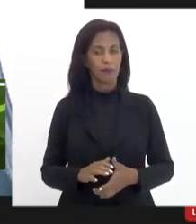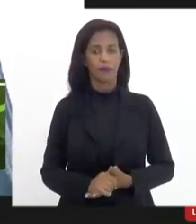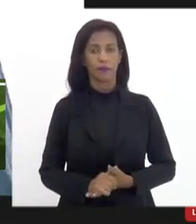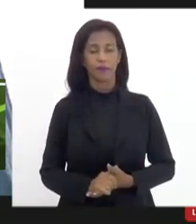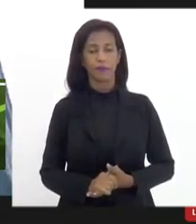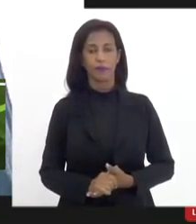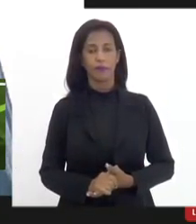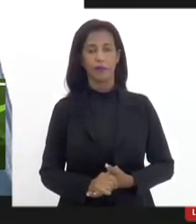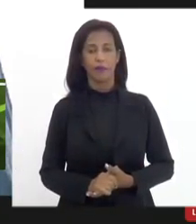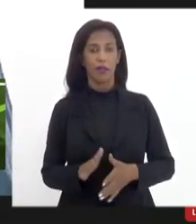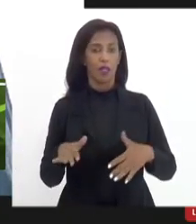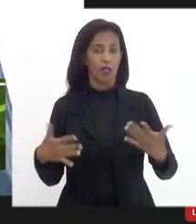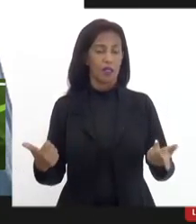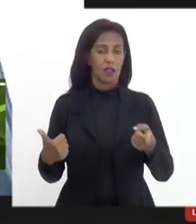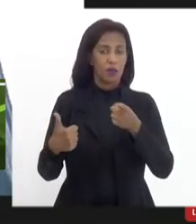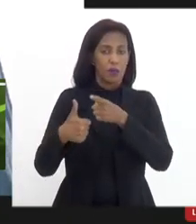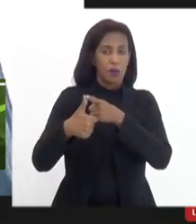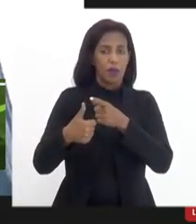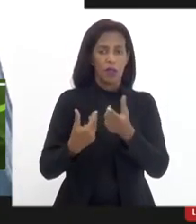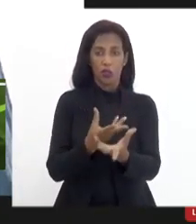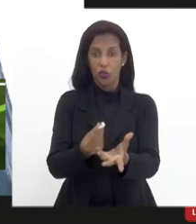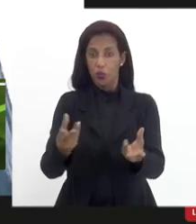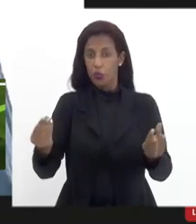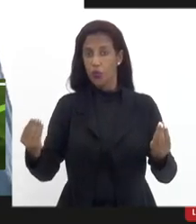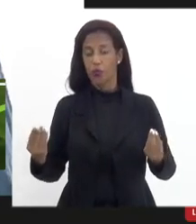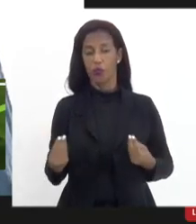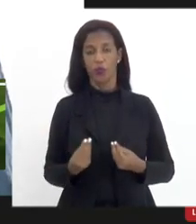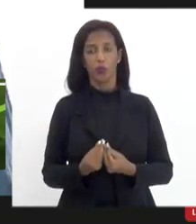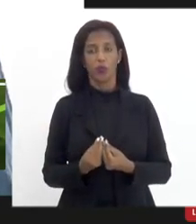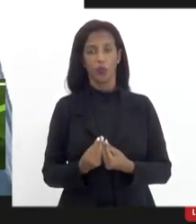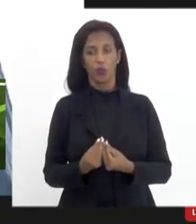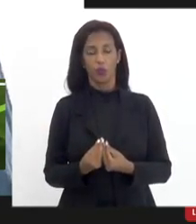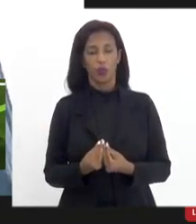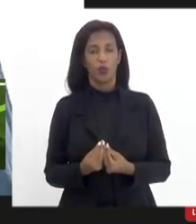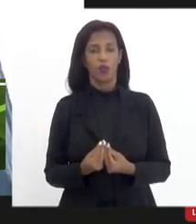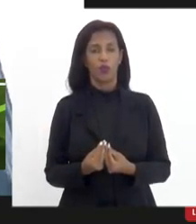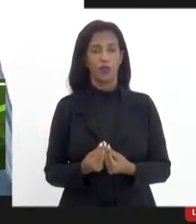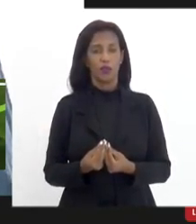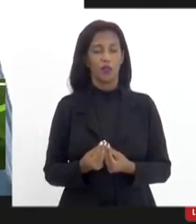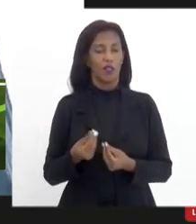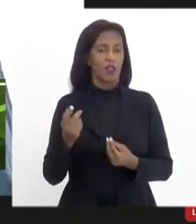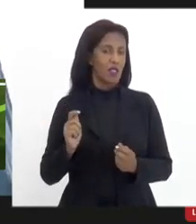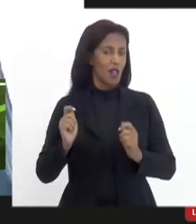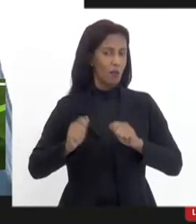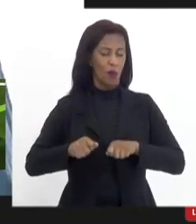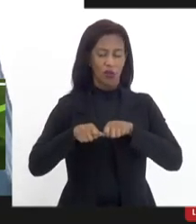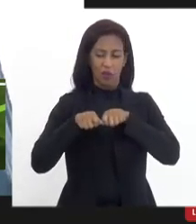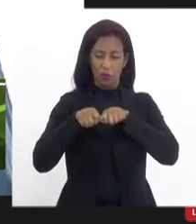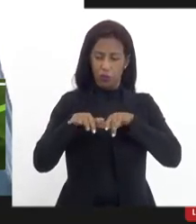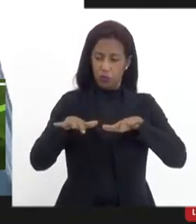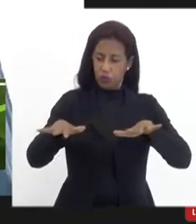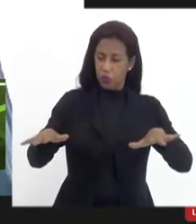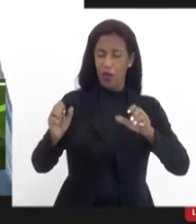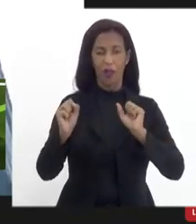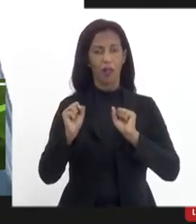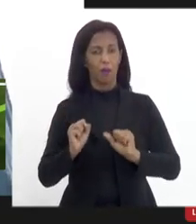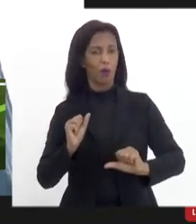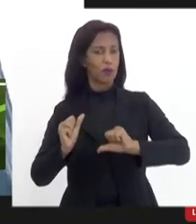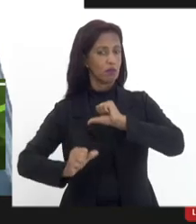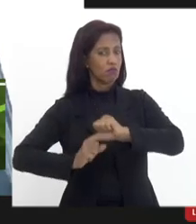e que seja a primeira de muitas, de que ela possa ser expandida, que ela possa virar